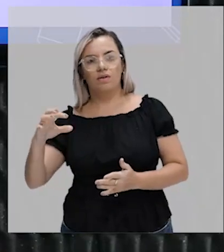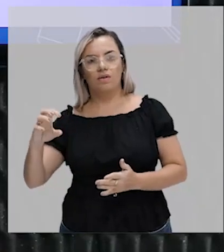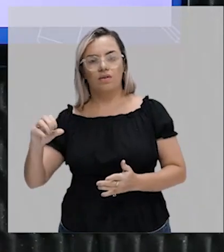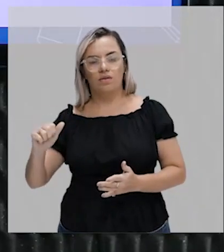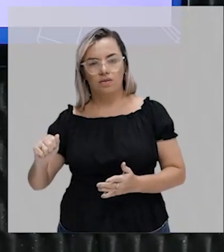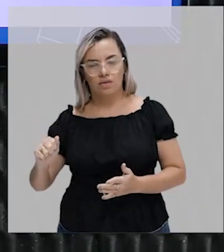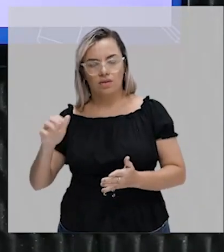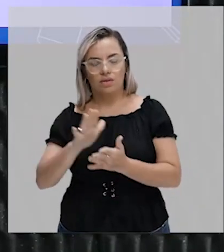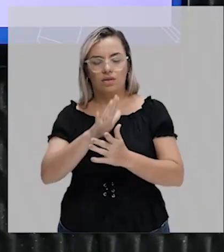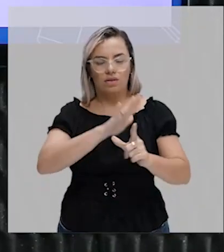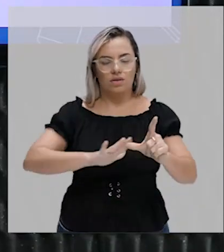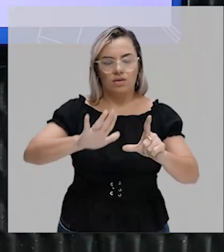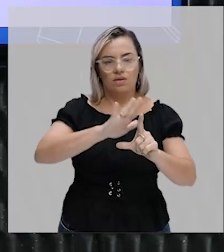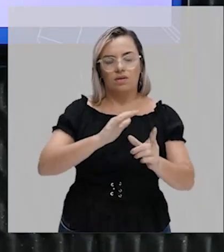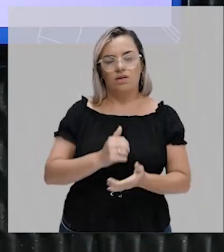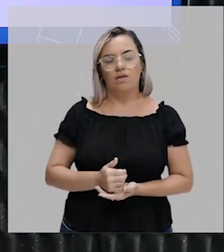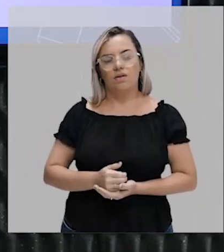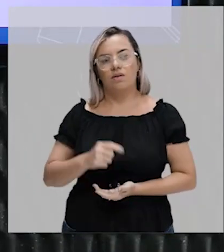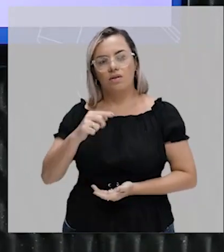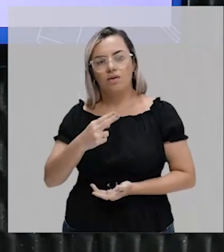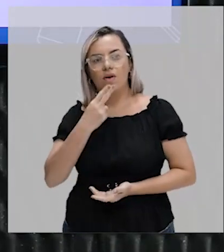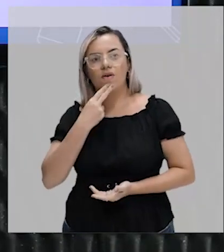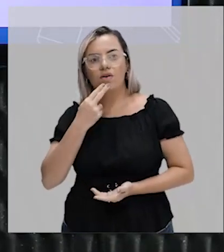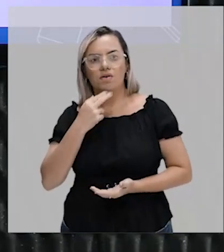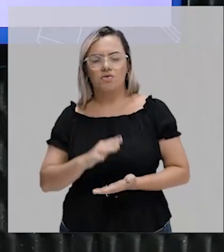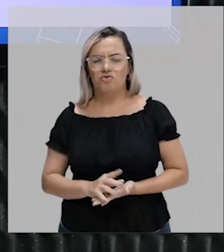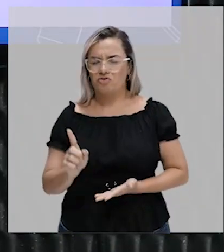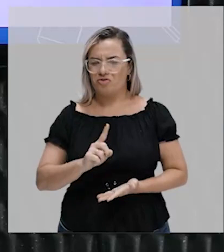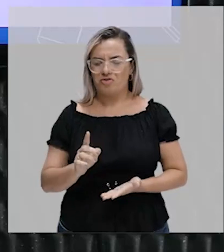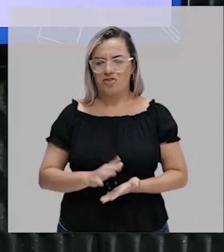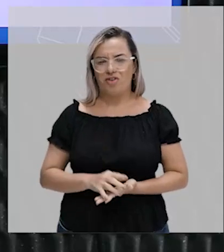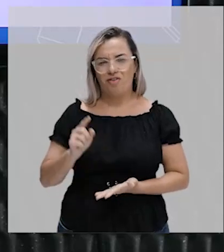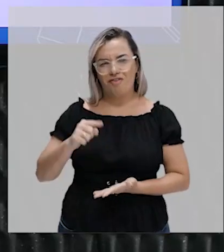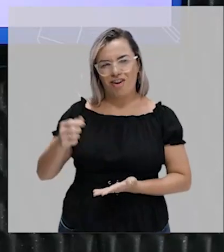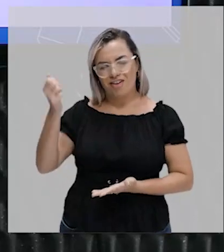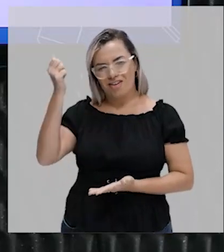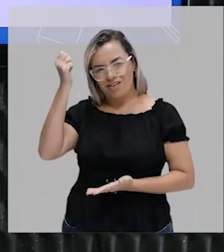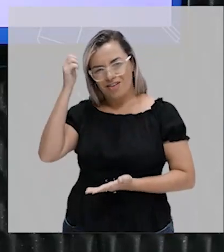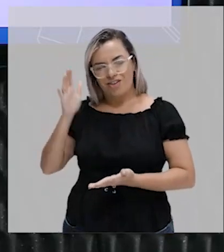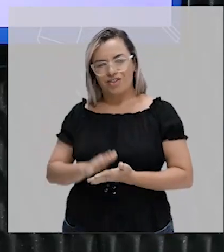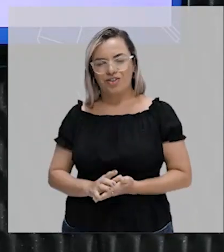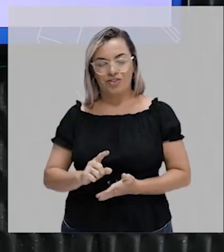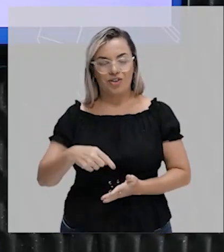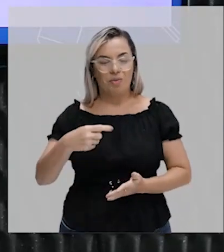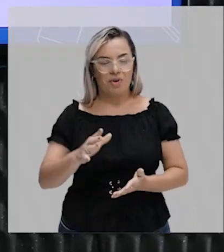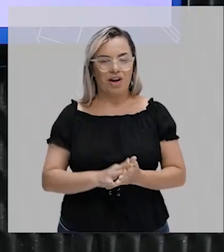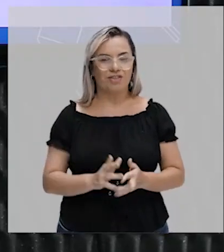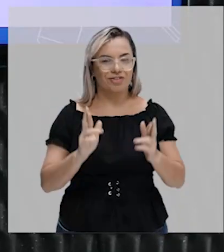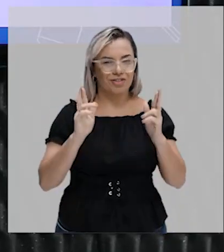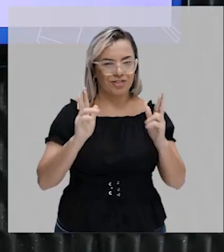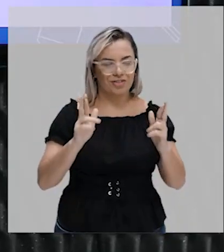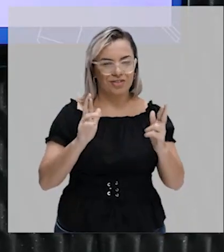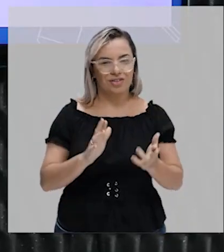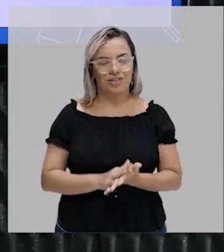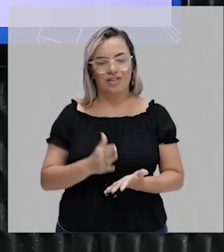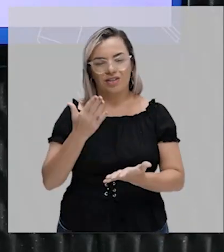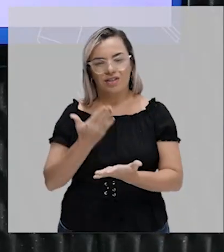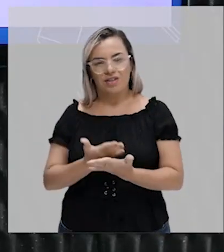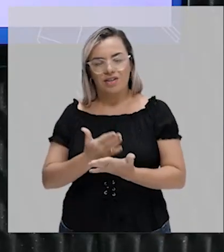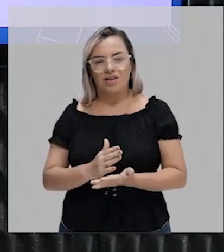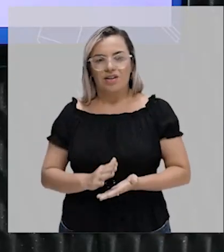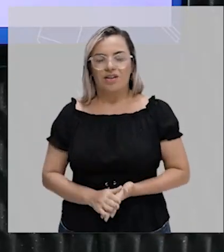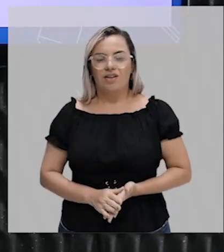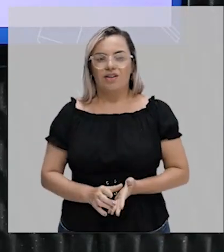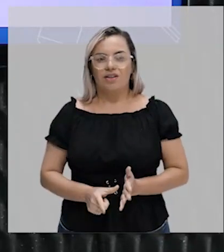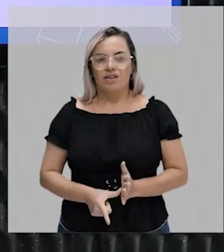não vai te arrepender. Estamos lá te esperando, beleza? Então, para a gente começar, aquele processo tu já sabe, né?